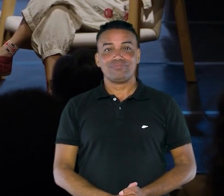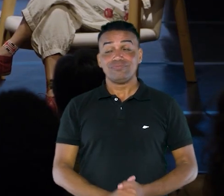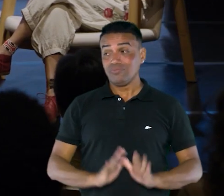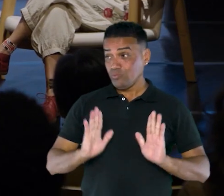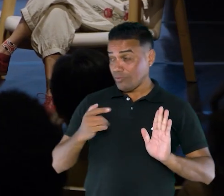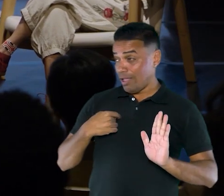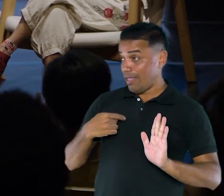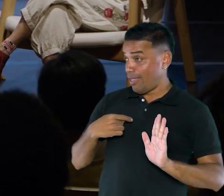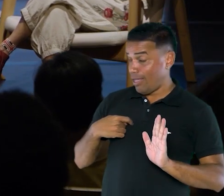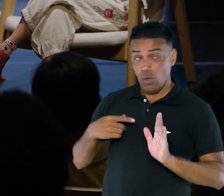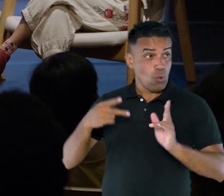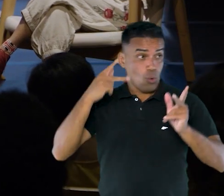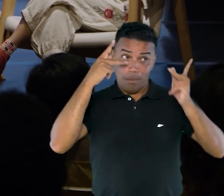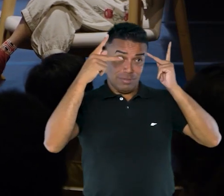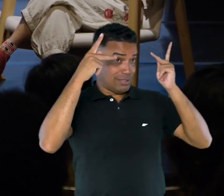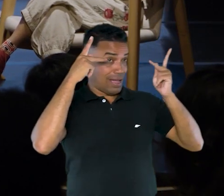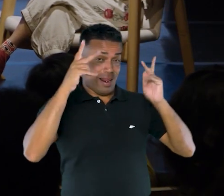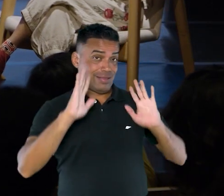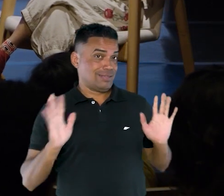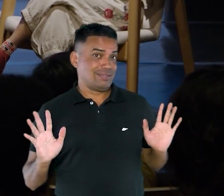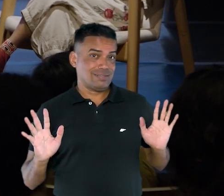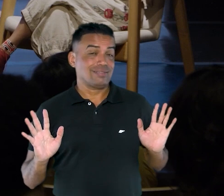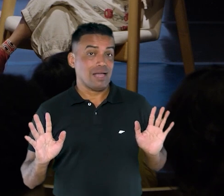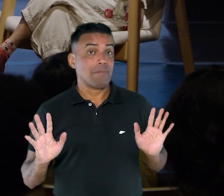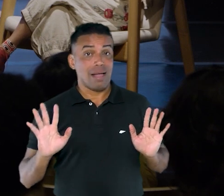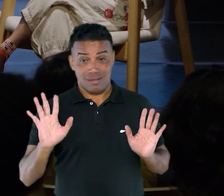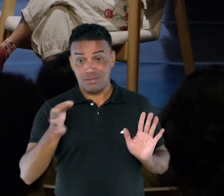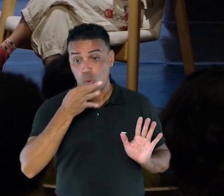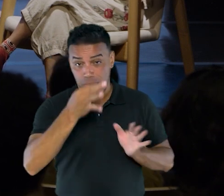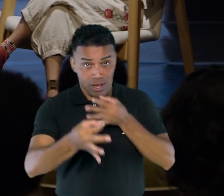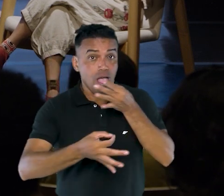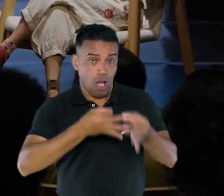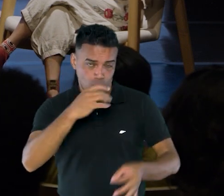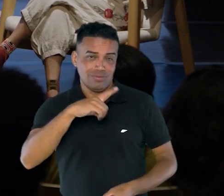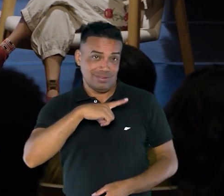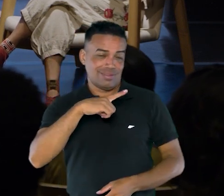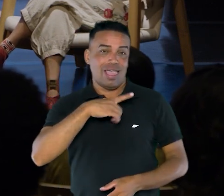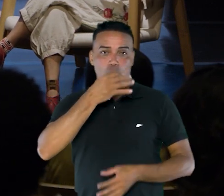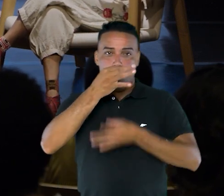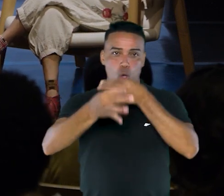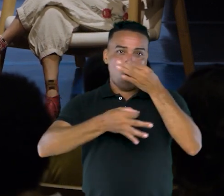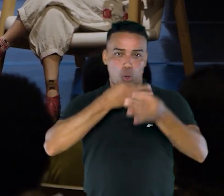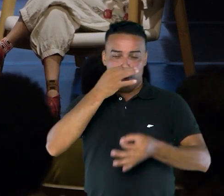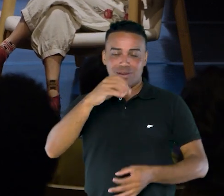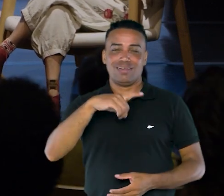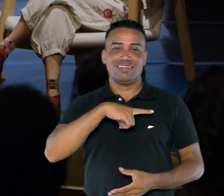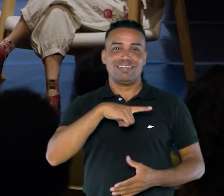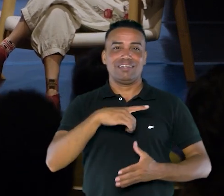Eu não sou psicanalista, né? Mas eu sou opinativa, então vou dar opinião.